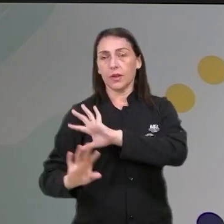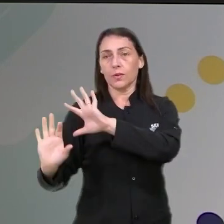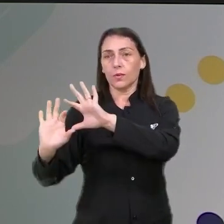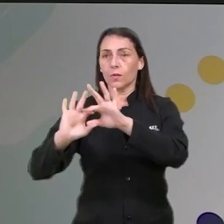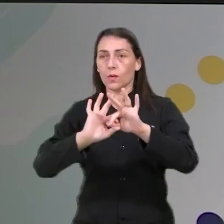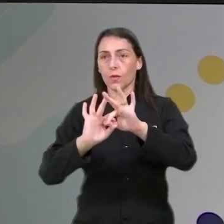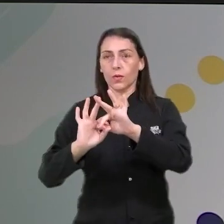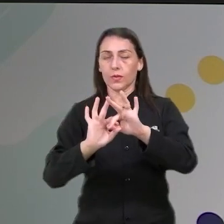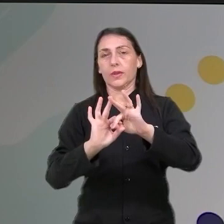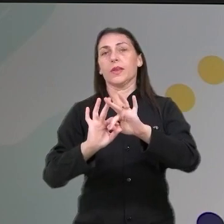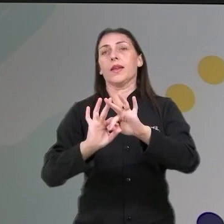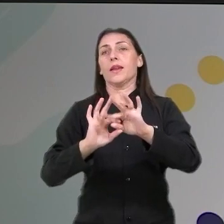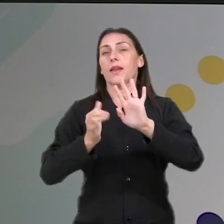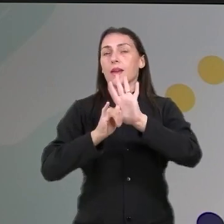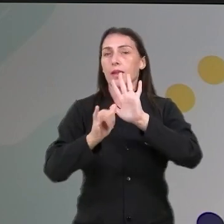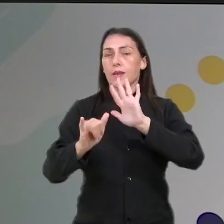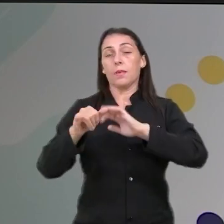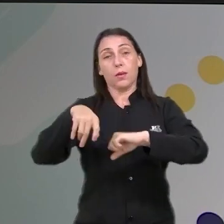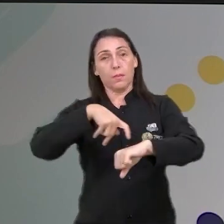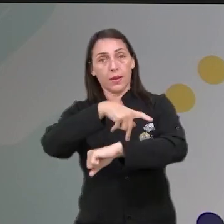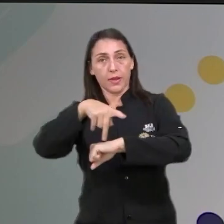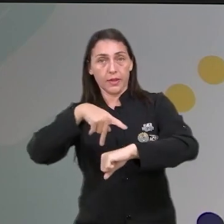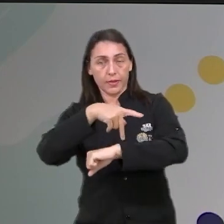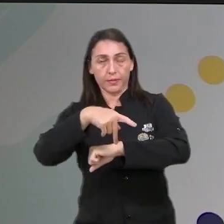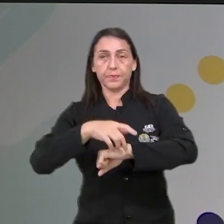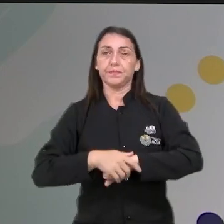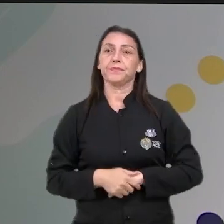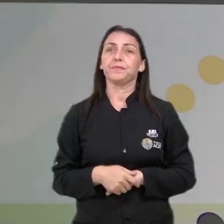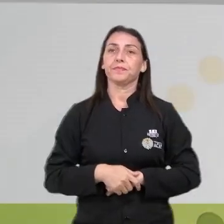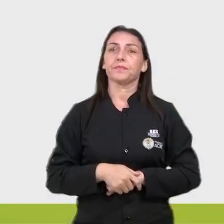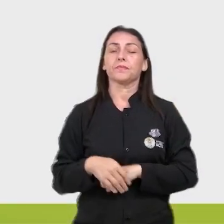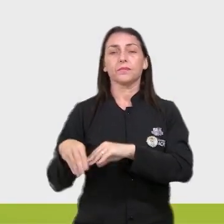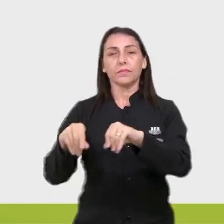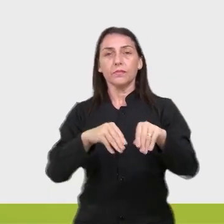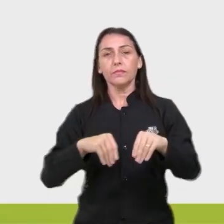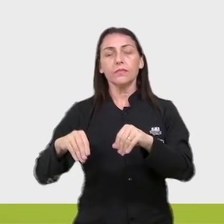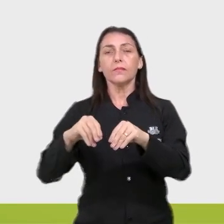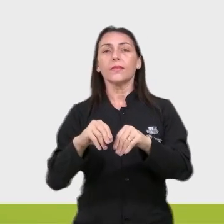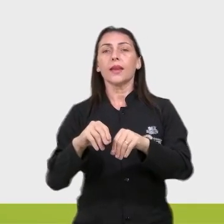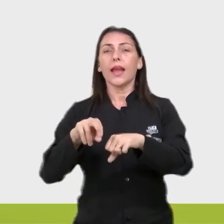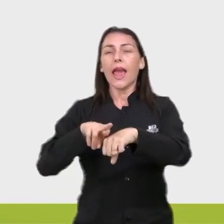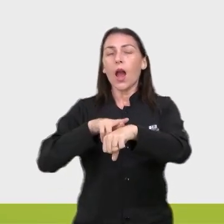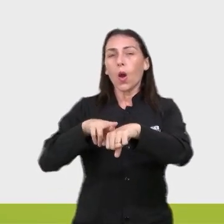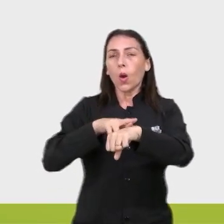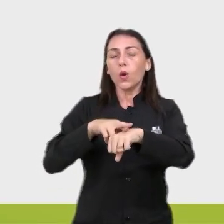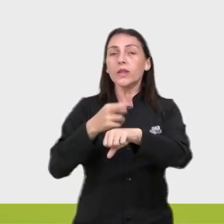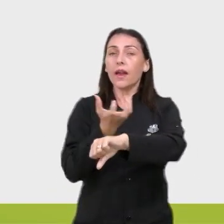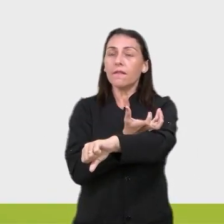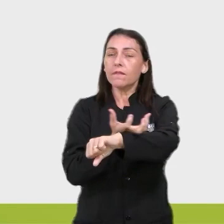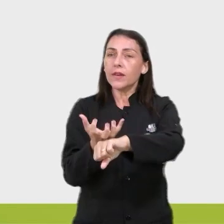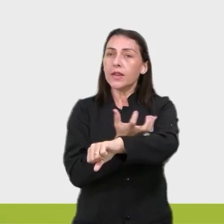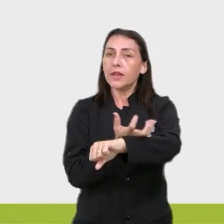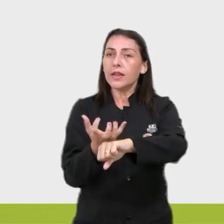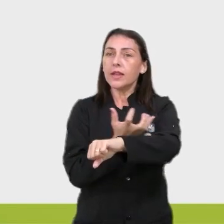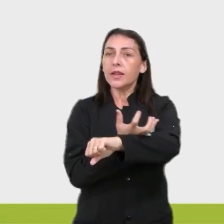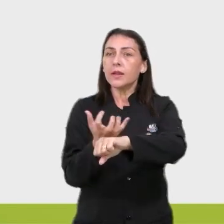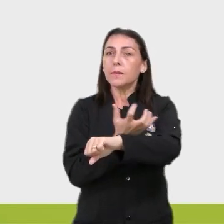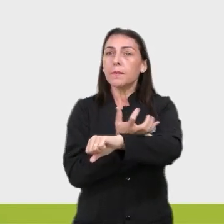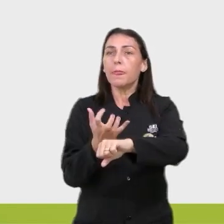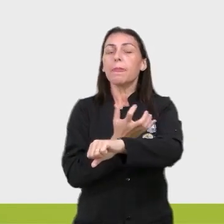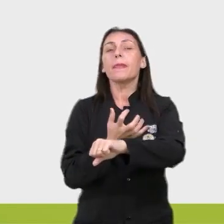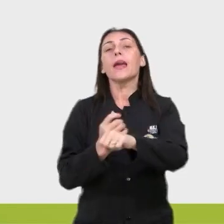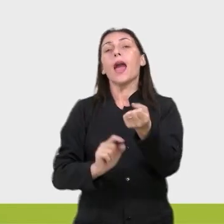aí de fornecimento de energia para o país, tá? Então, o solo é terra roxa e a vegetação mata dos pinhais